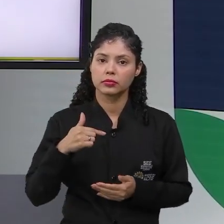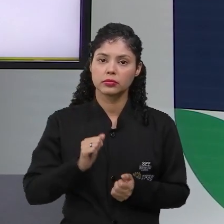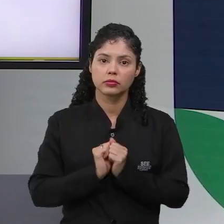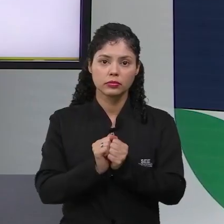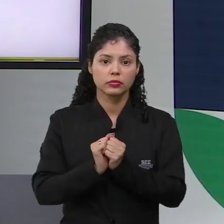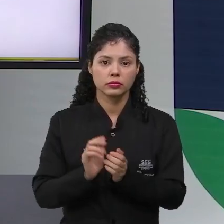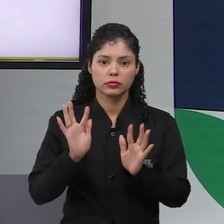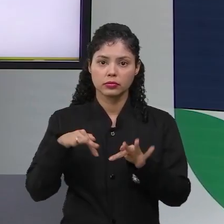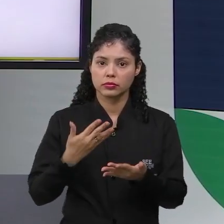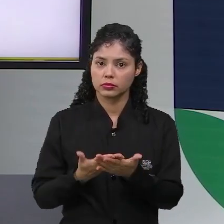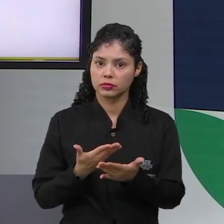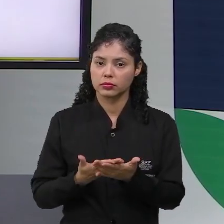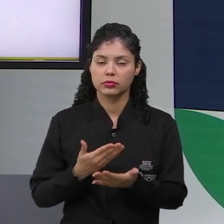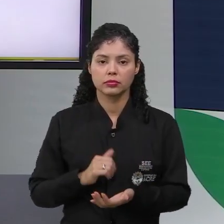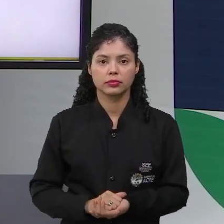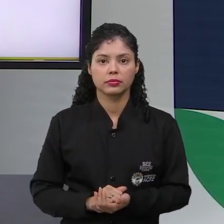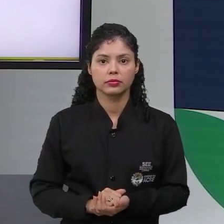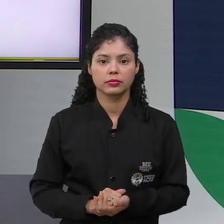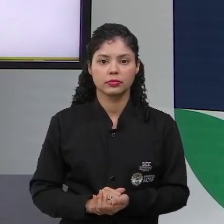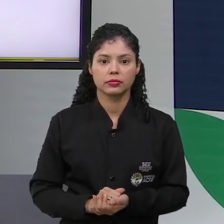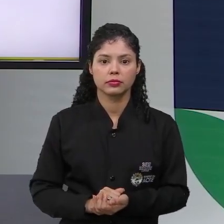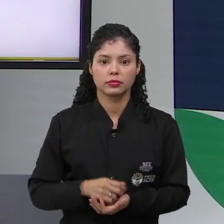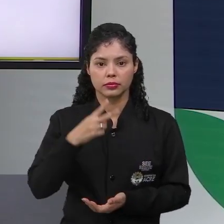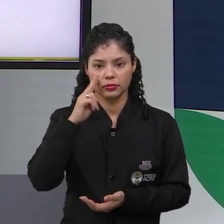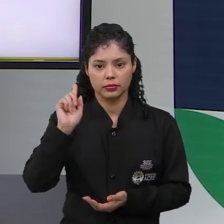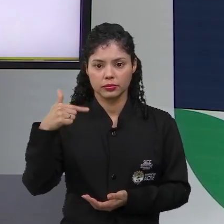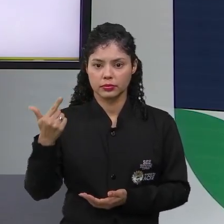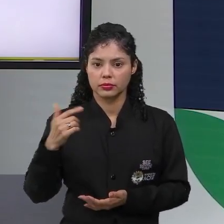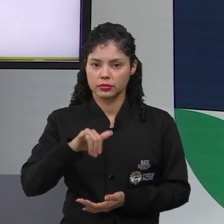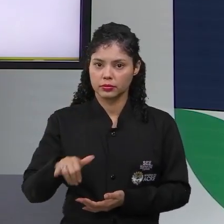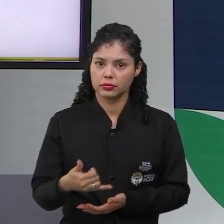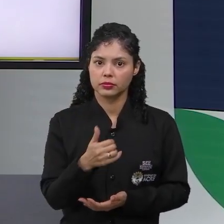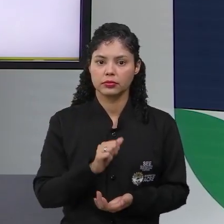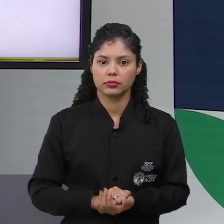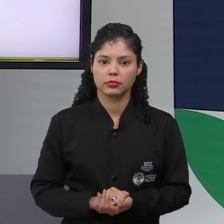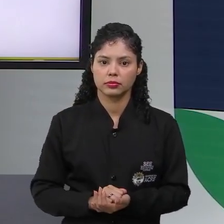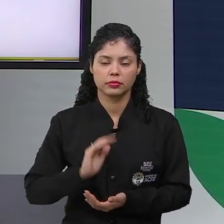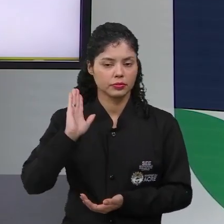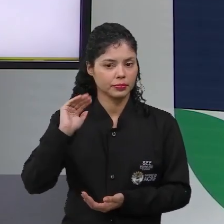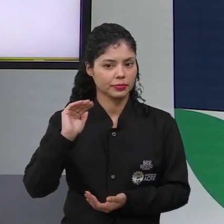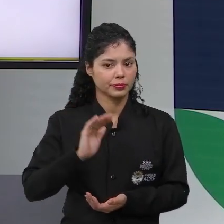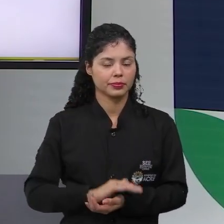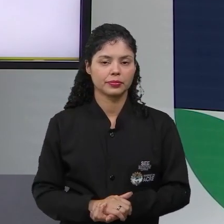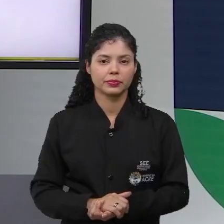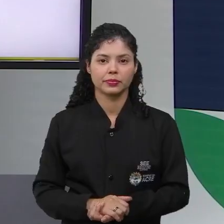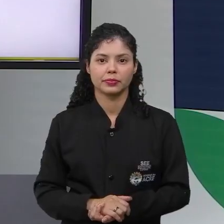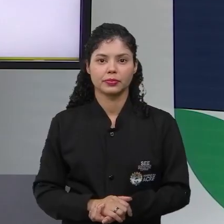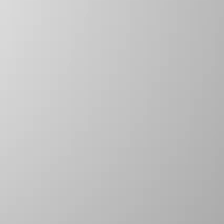conosco até o final da aula. Nós iremos nos ver em outras oportunidades. Até lá!